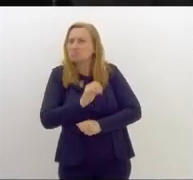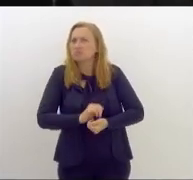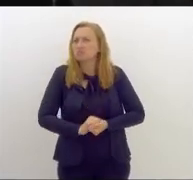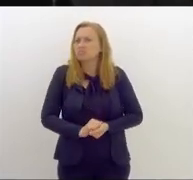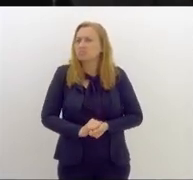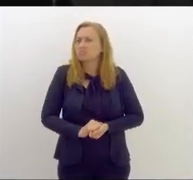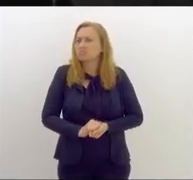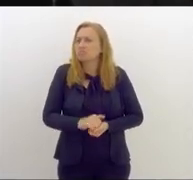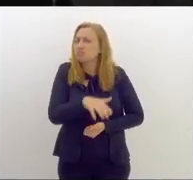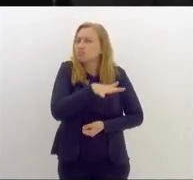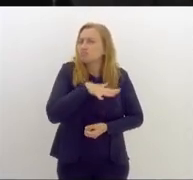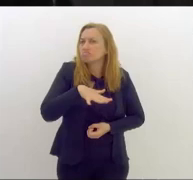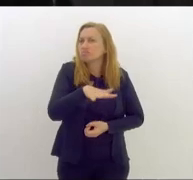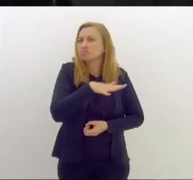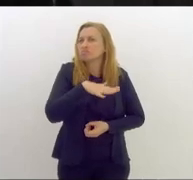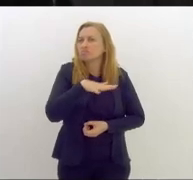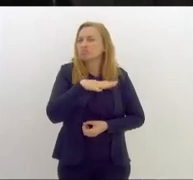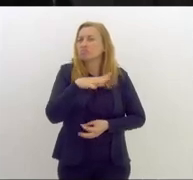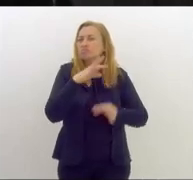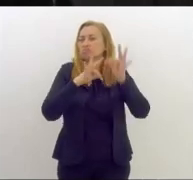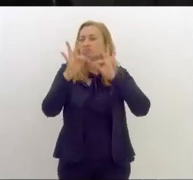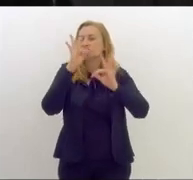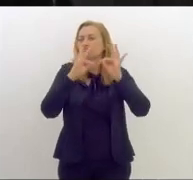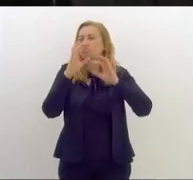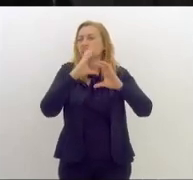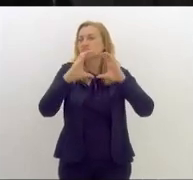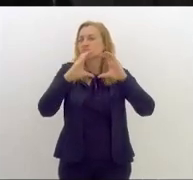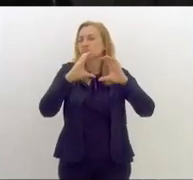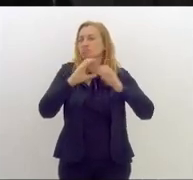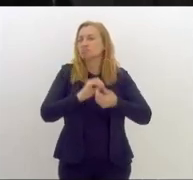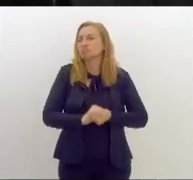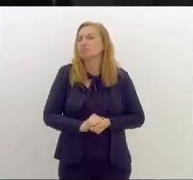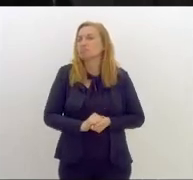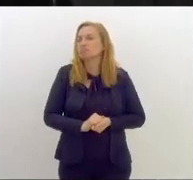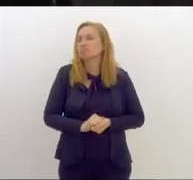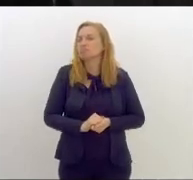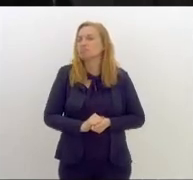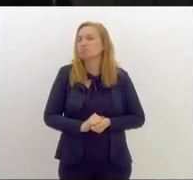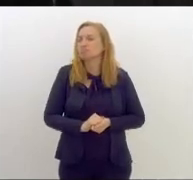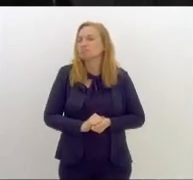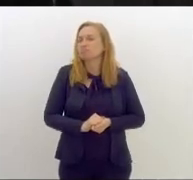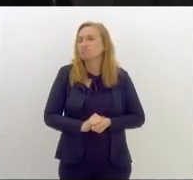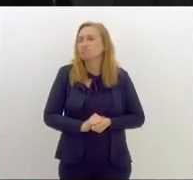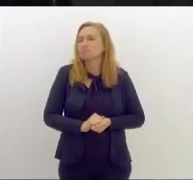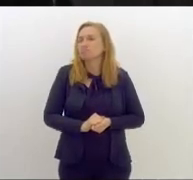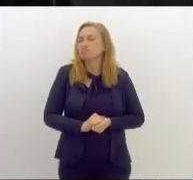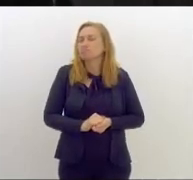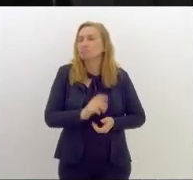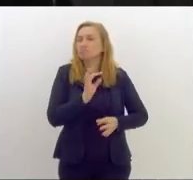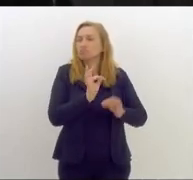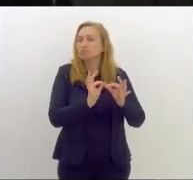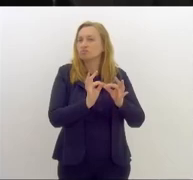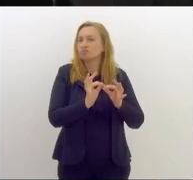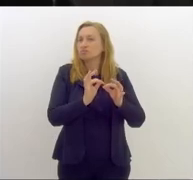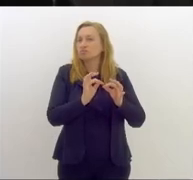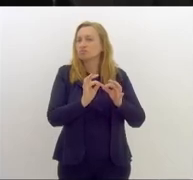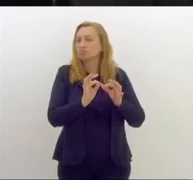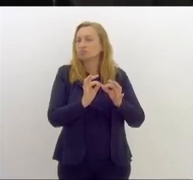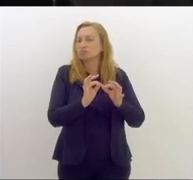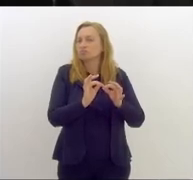na área de telecomunicações de vida adoção da tecnologia 5g